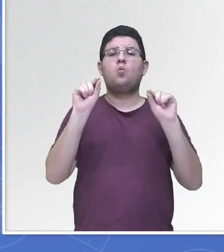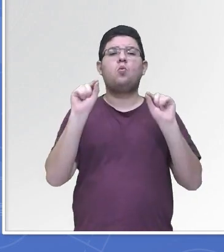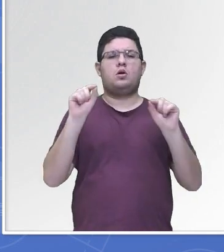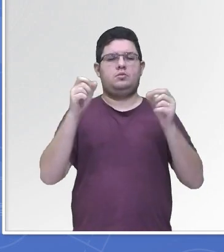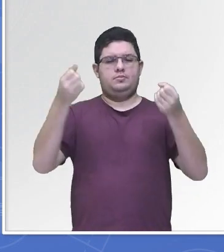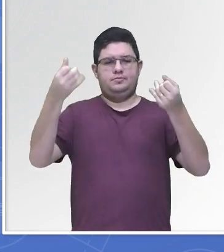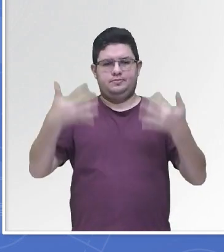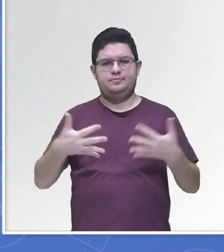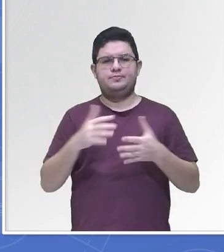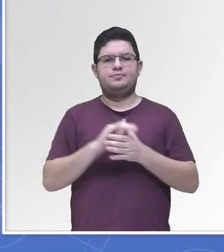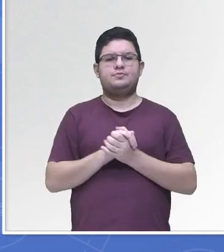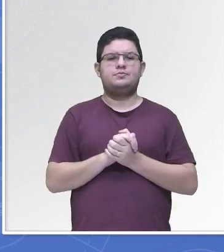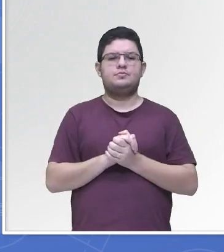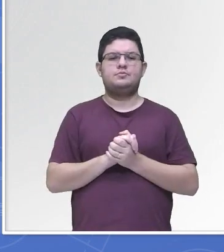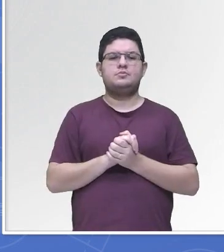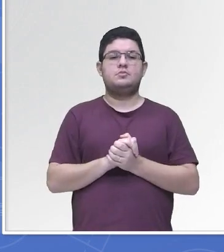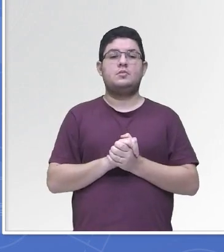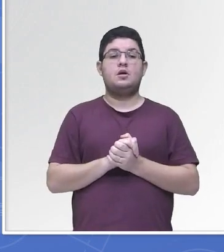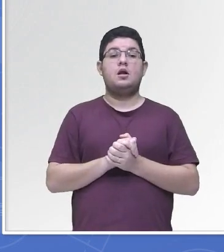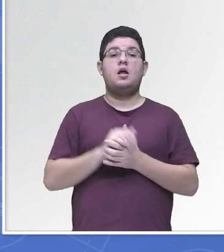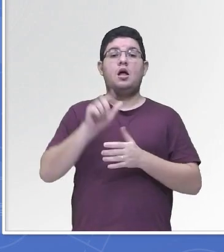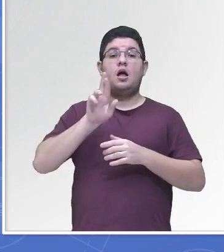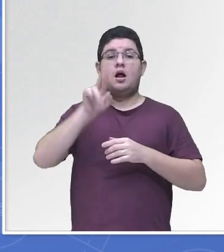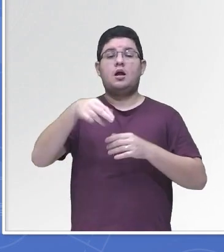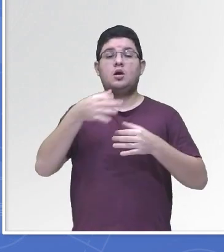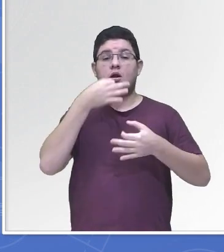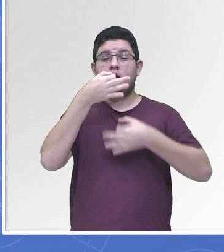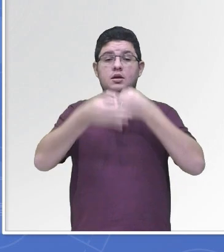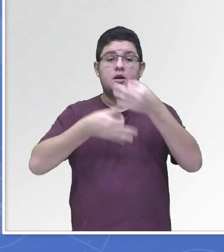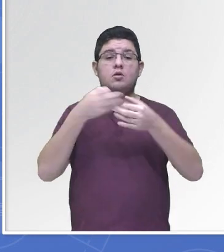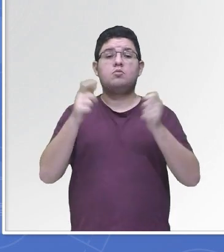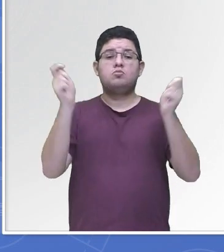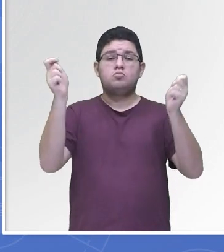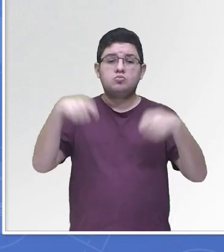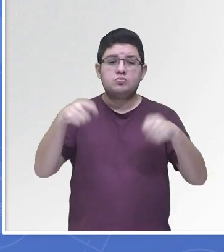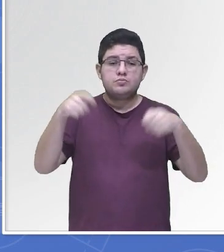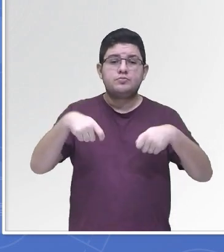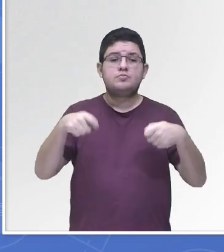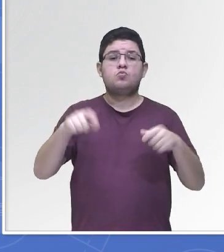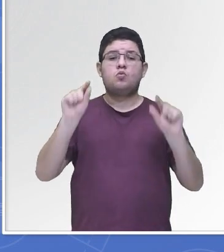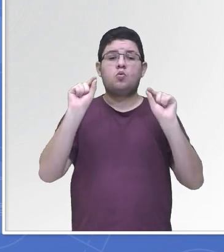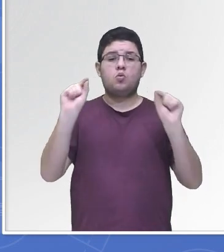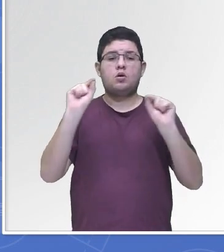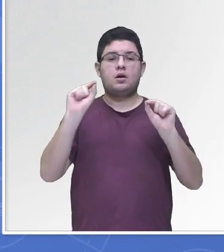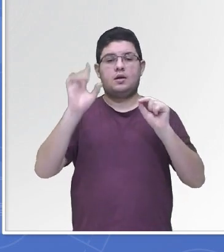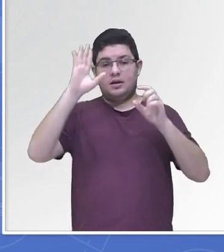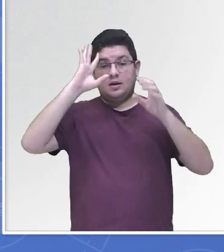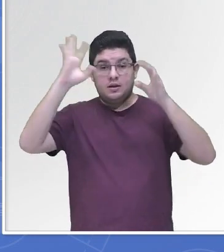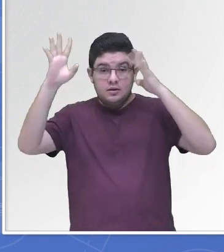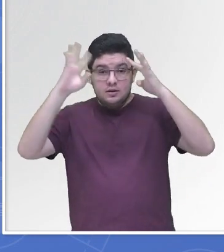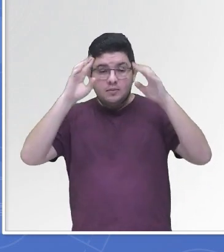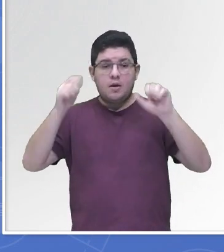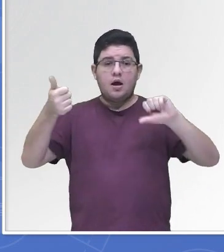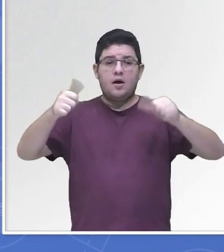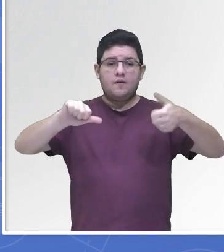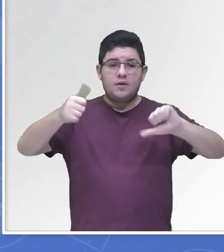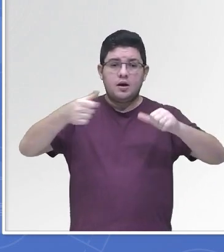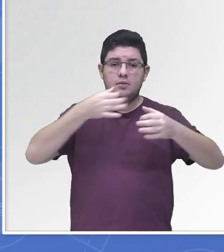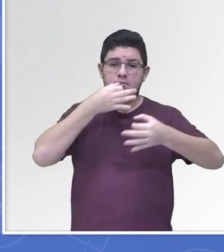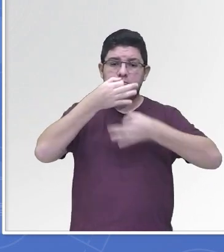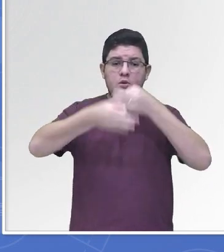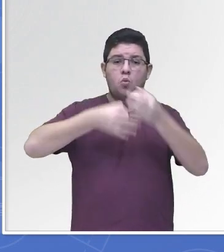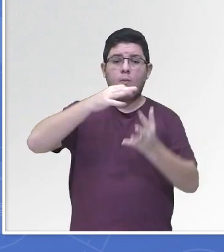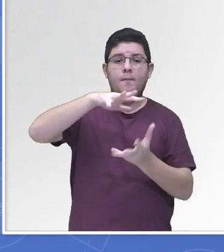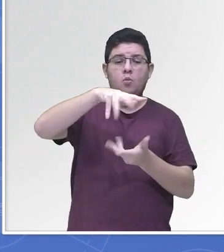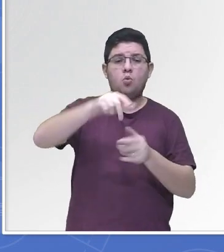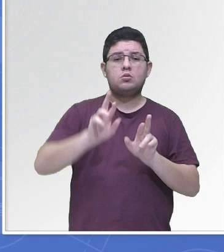crítica é aquela que vai nos permitir refletir e avaliar criticamente o mundo e as relações sociais